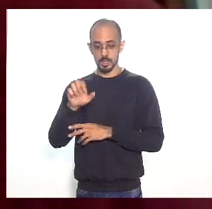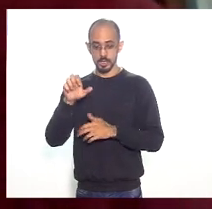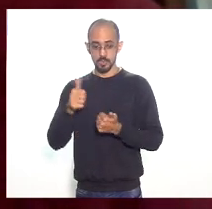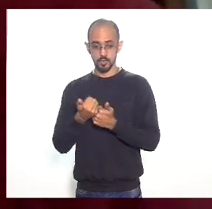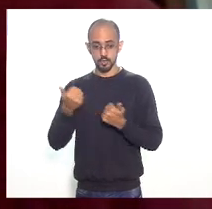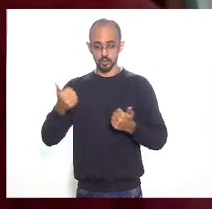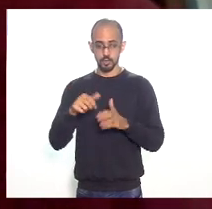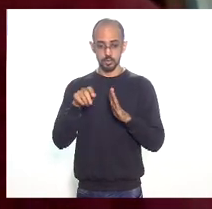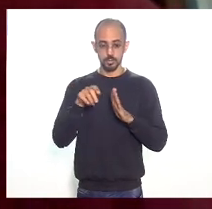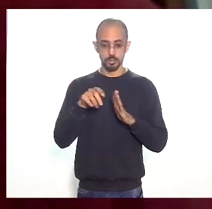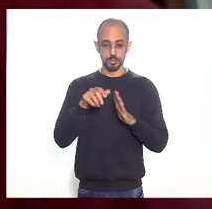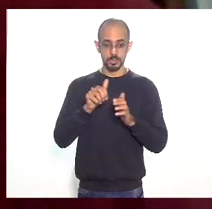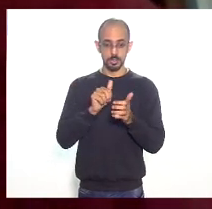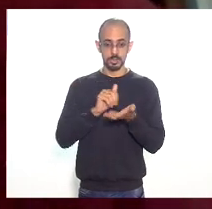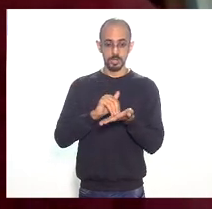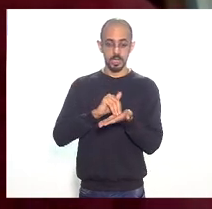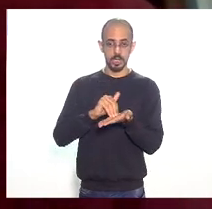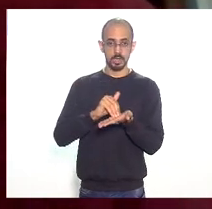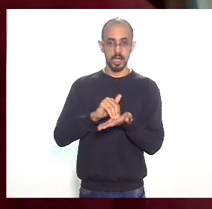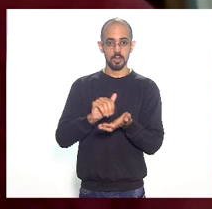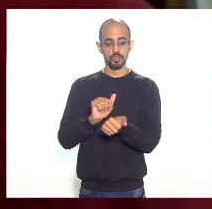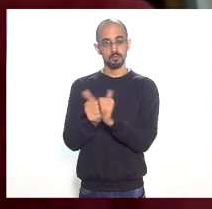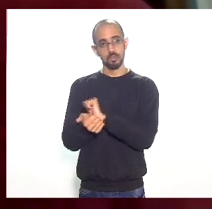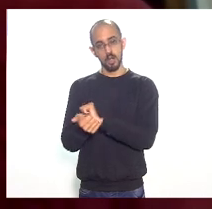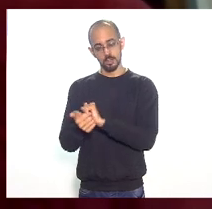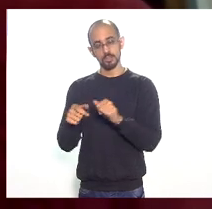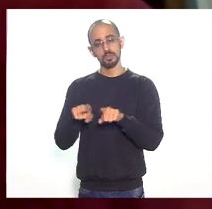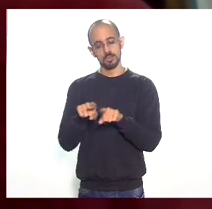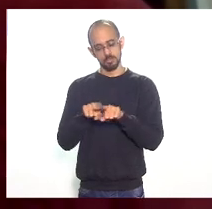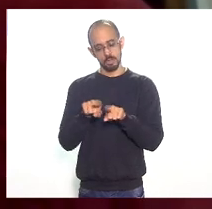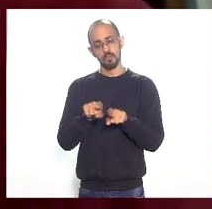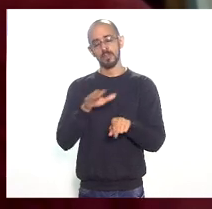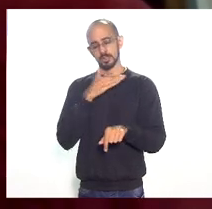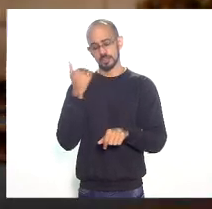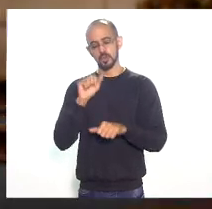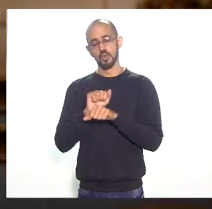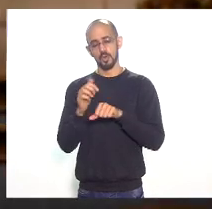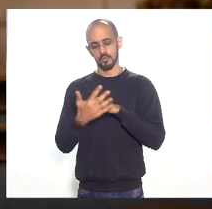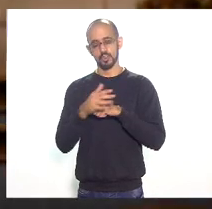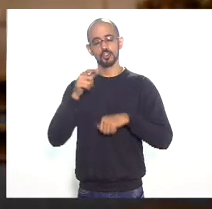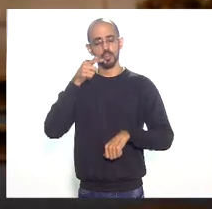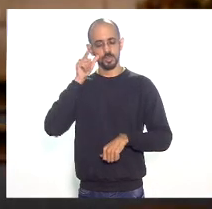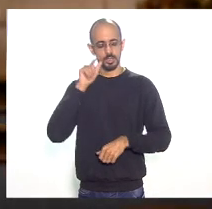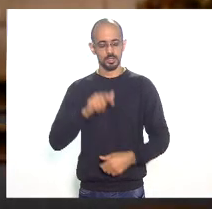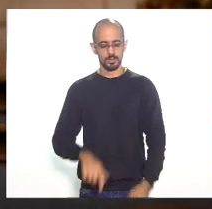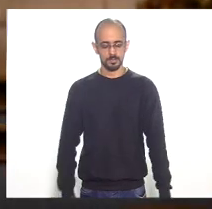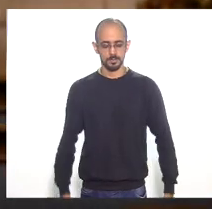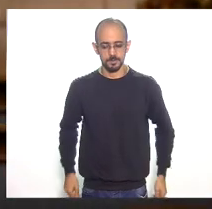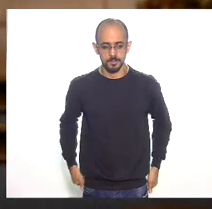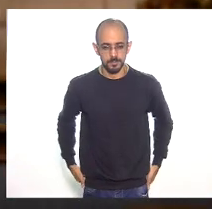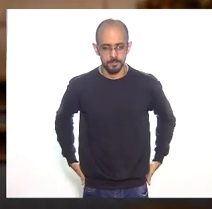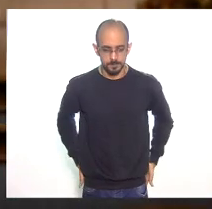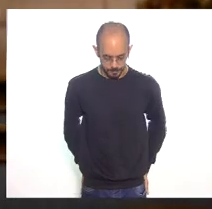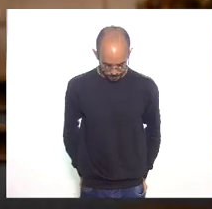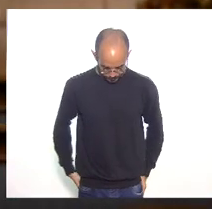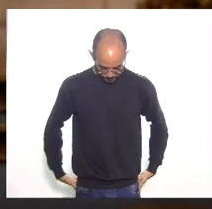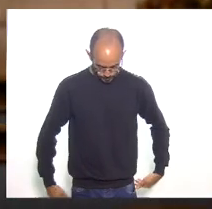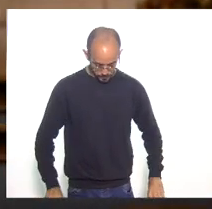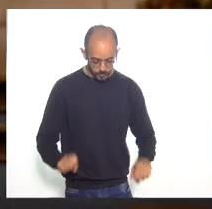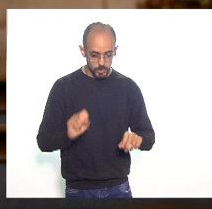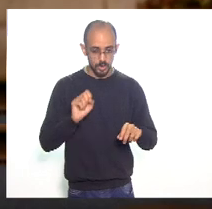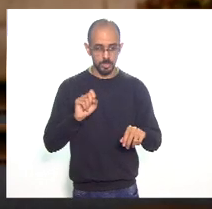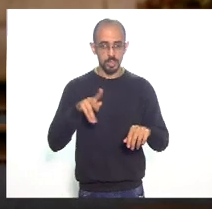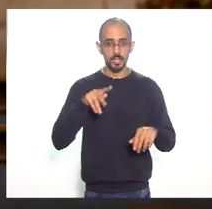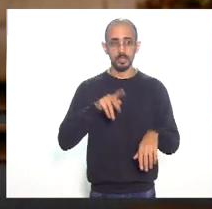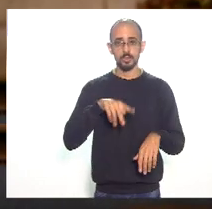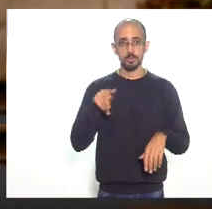meu governo, faleceu ontem de Covid também, infelizmente. Bem, vai aqui o nome